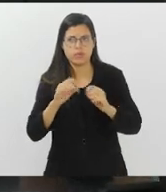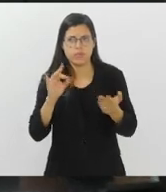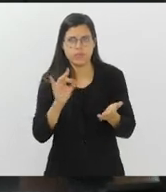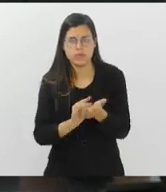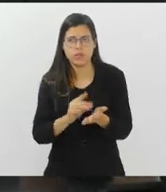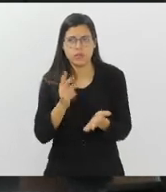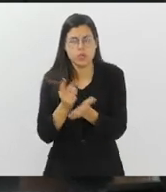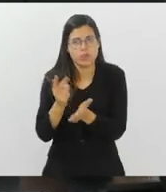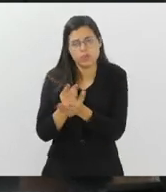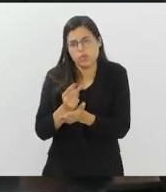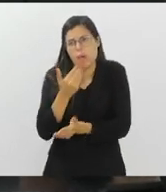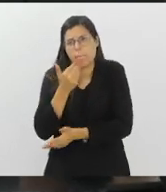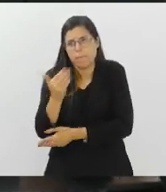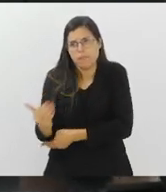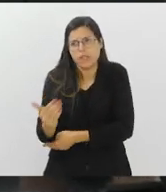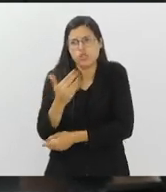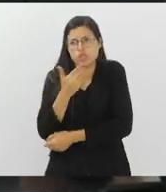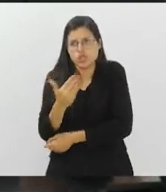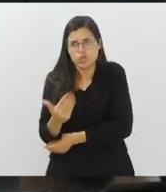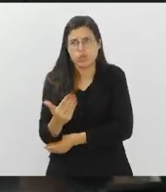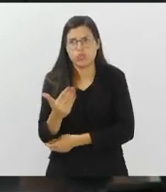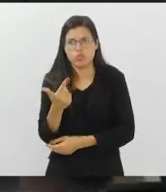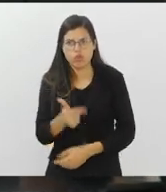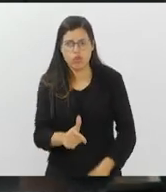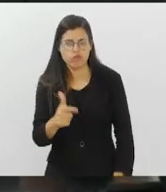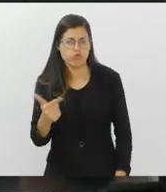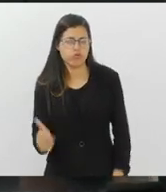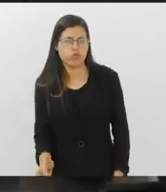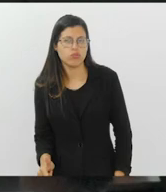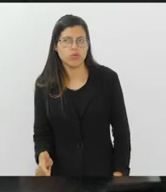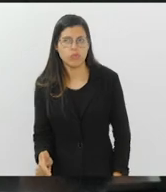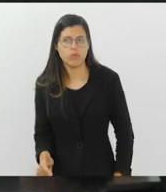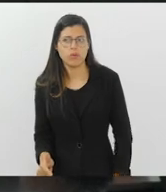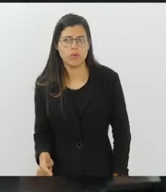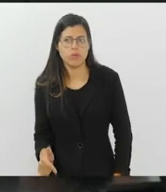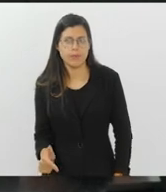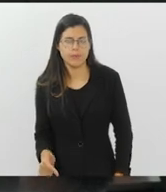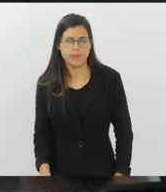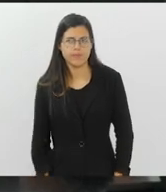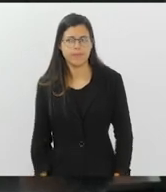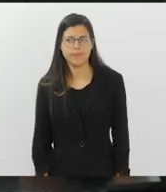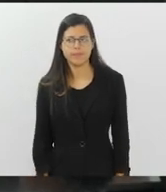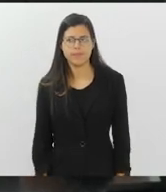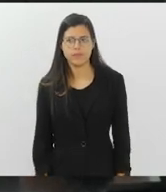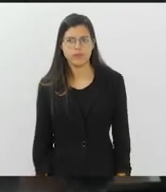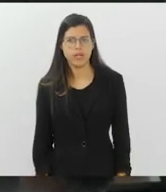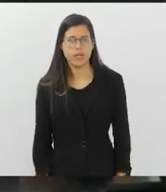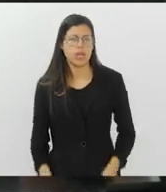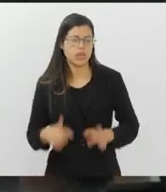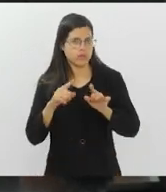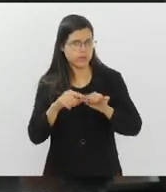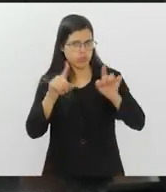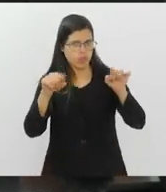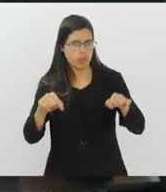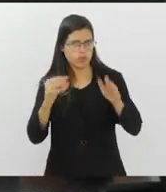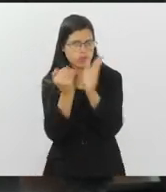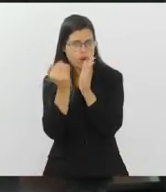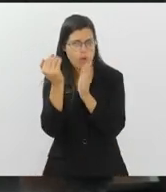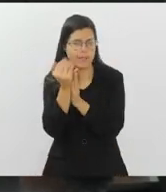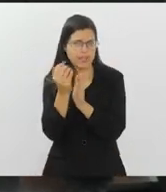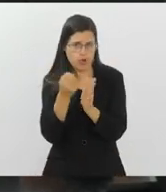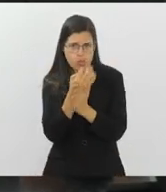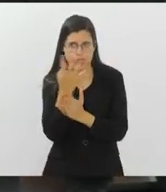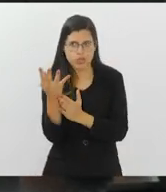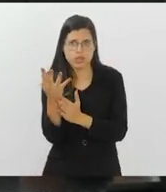continuar solicitando reiteradamente, no caso, esses reforço por parte